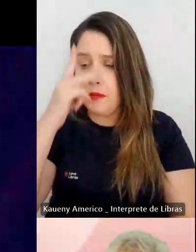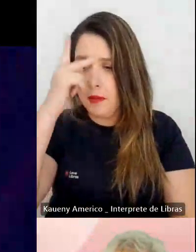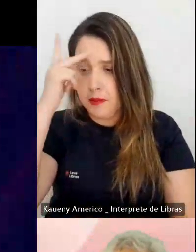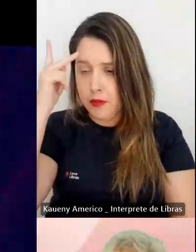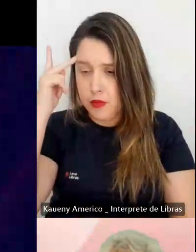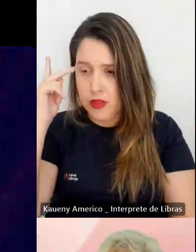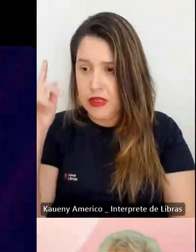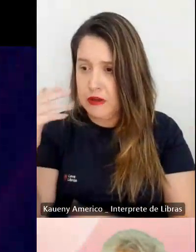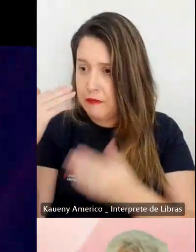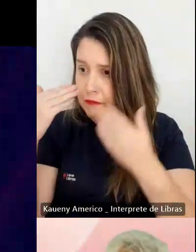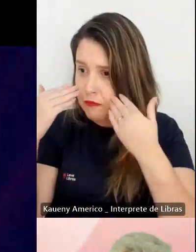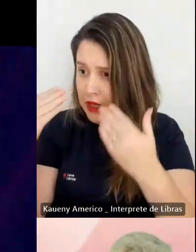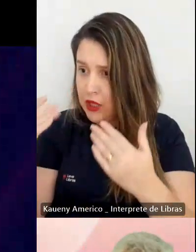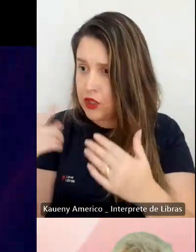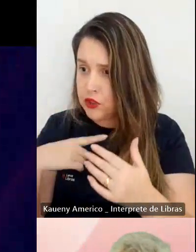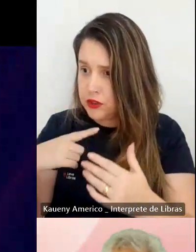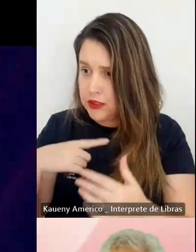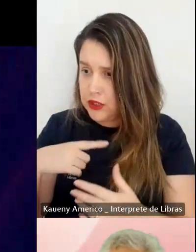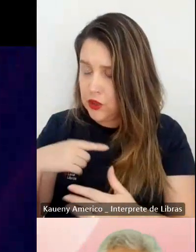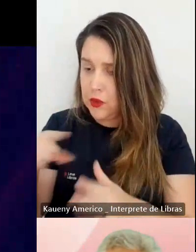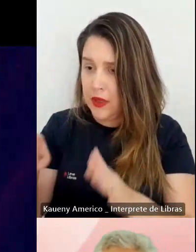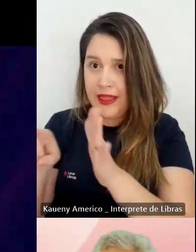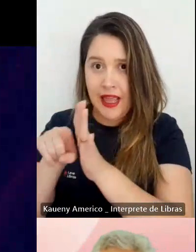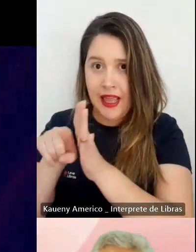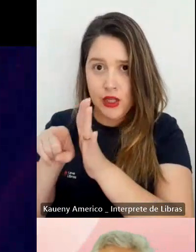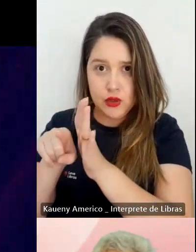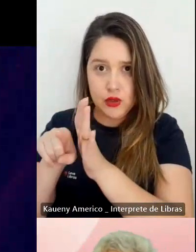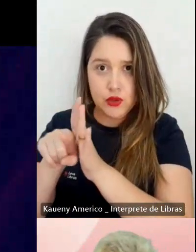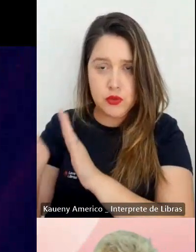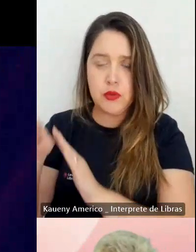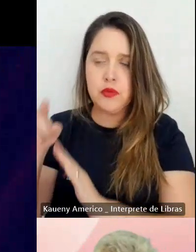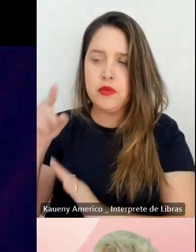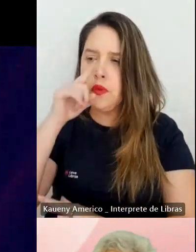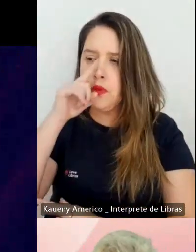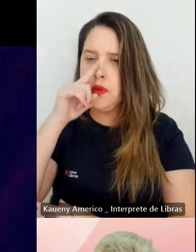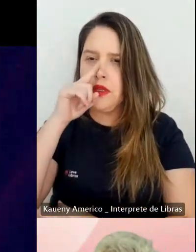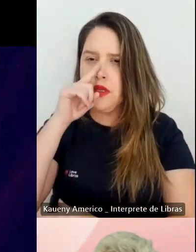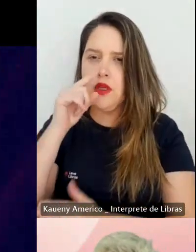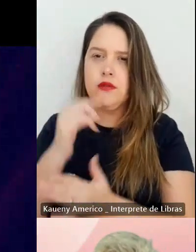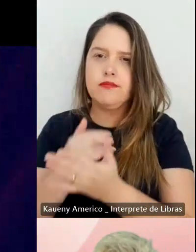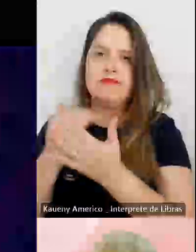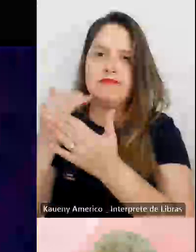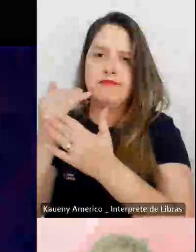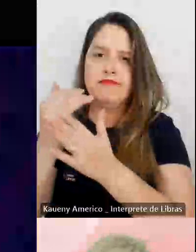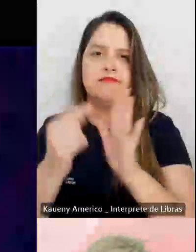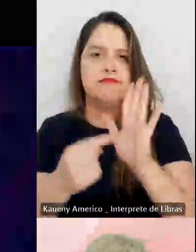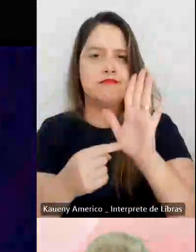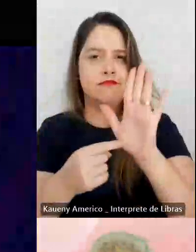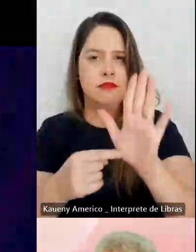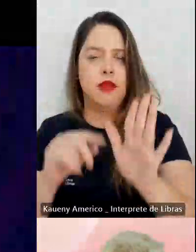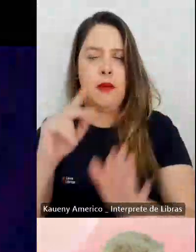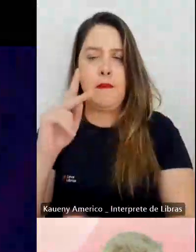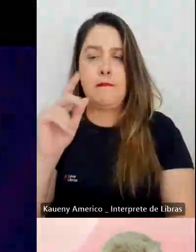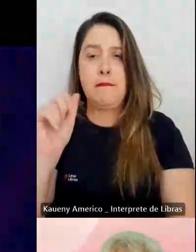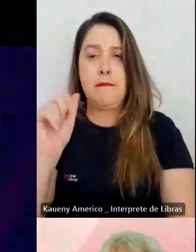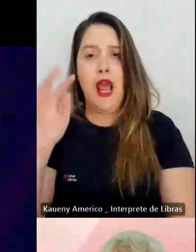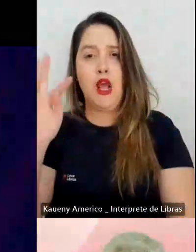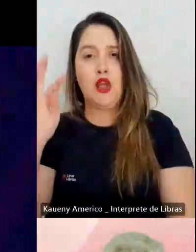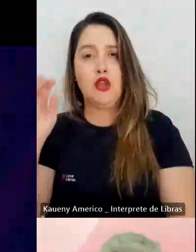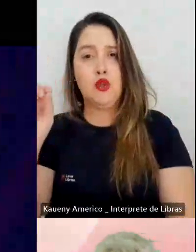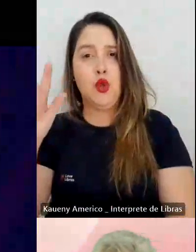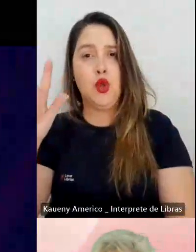tem o BRCA negativo, você tem um risco maior de apresentar a patologia. Então, nesses casos, o que a gente faz é